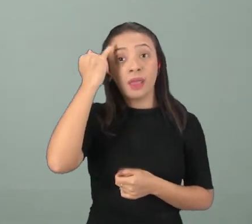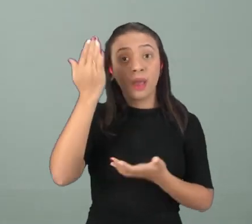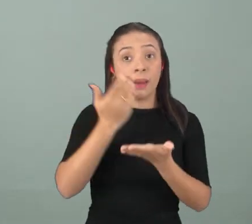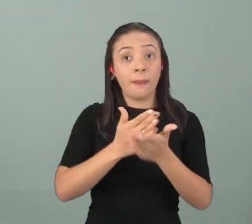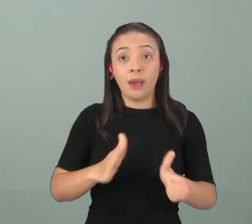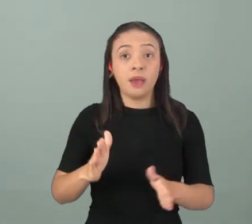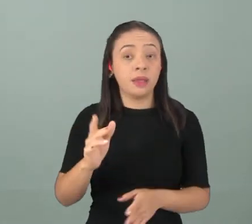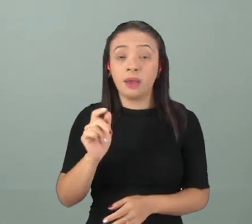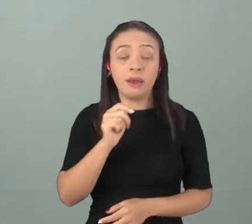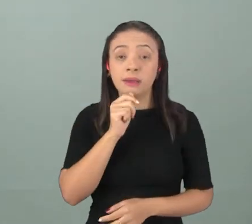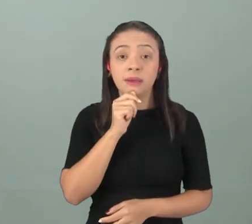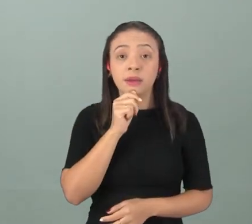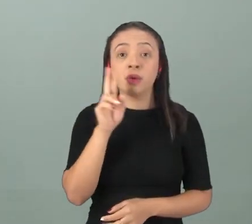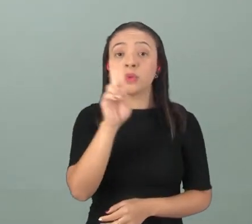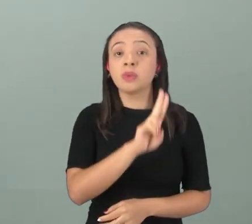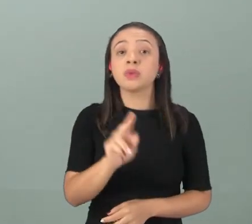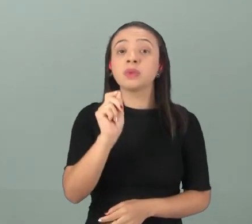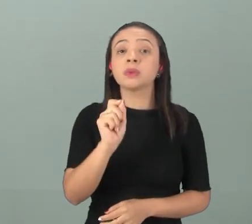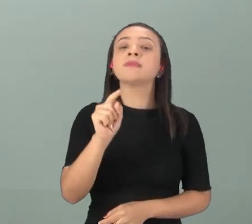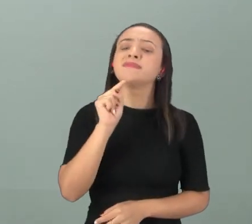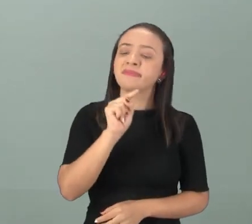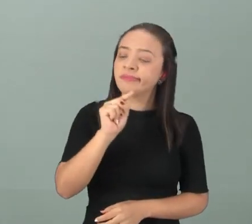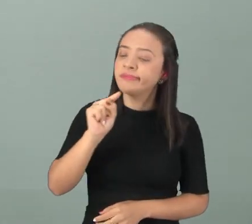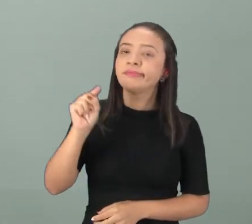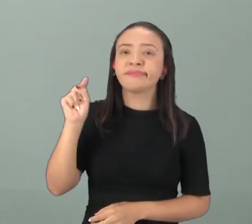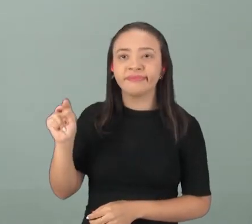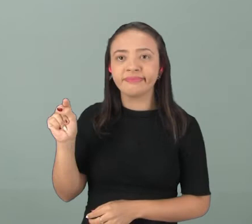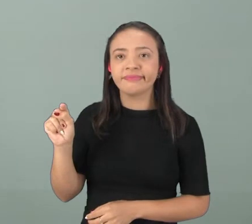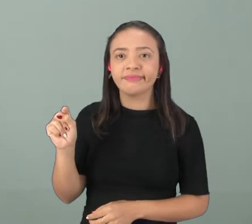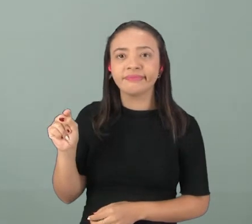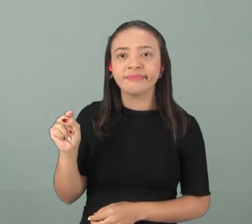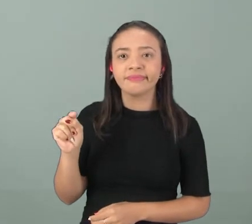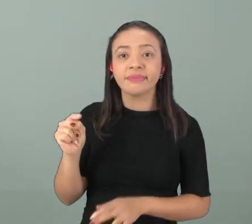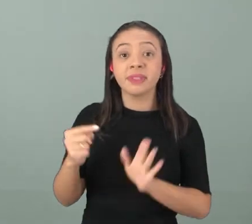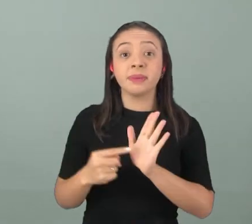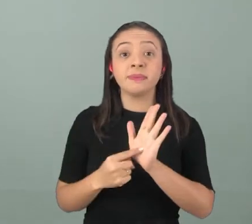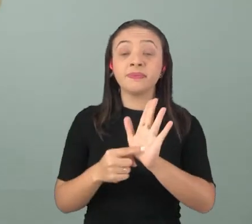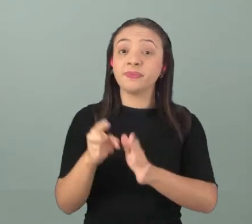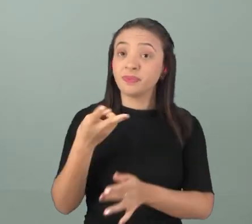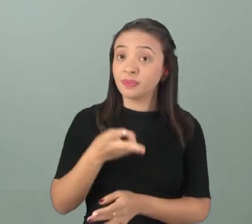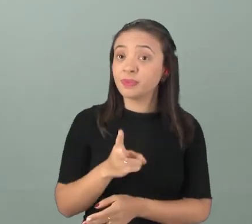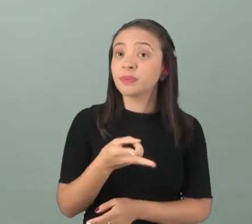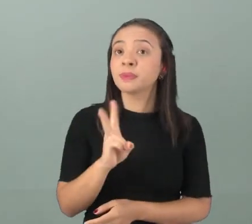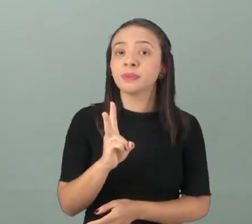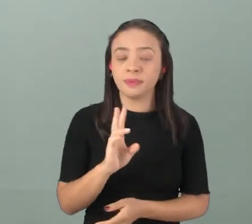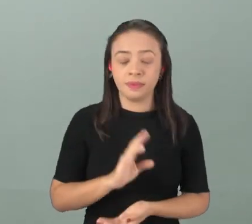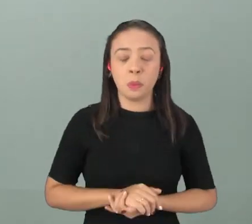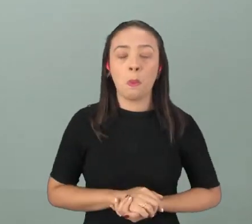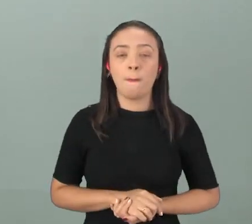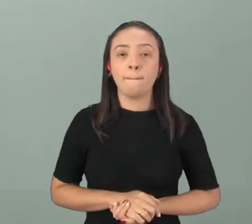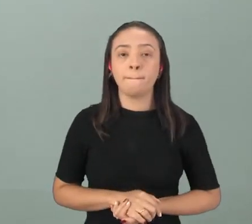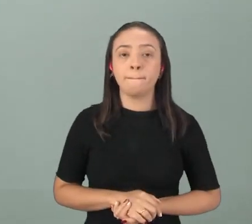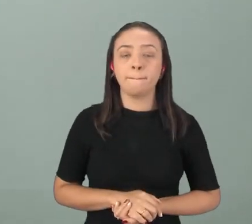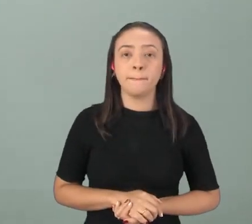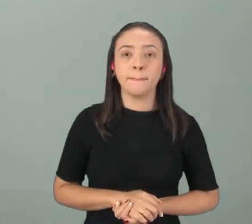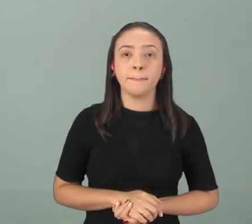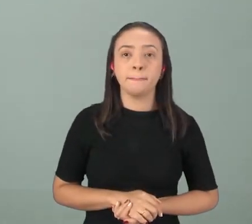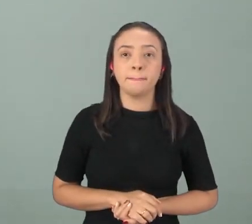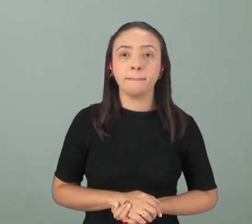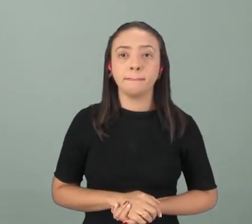posso usar o quê? A reticência, né, na minha frase, para indicar uma continuação, ok?